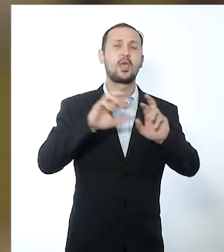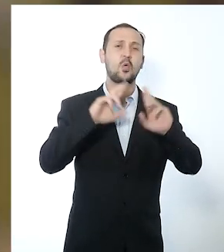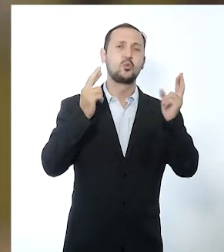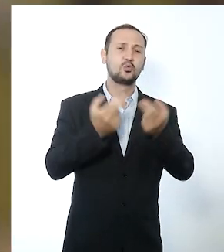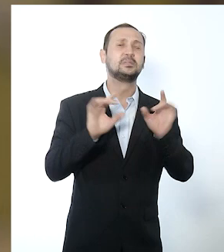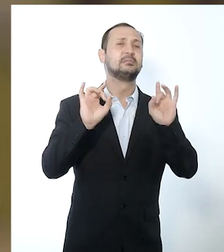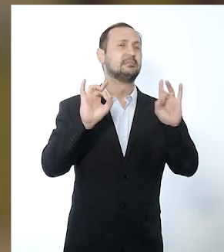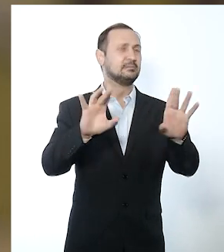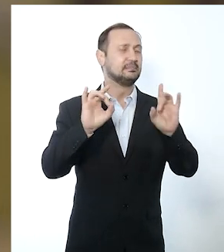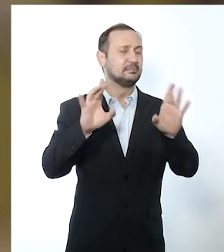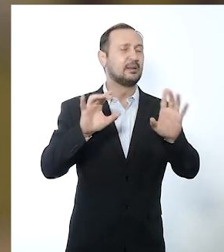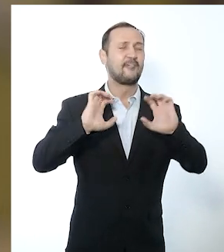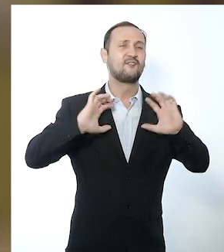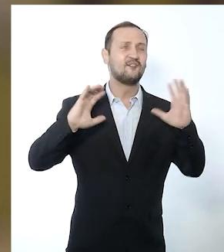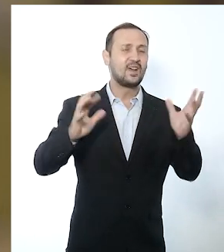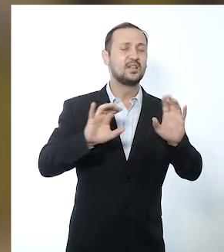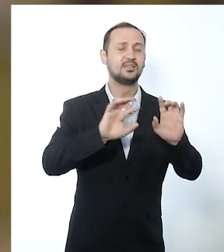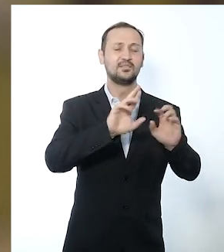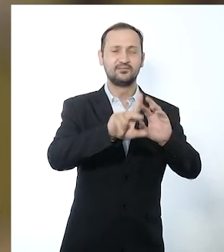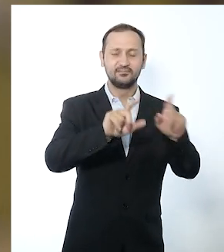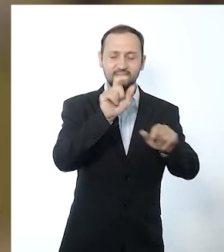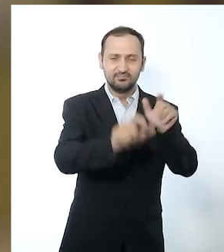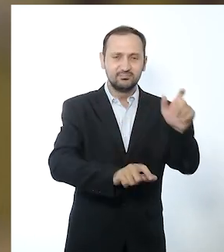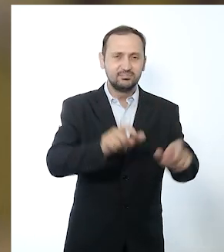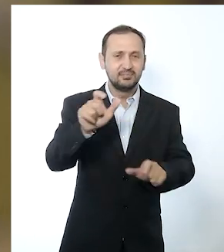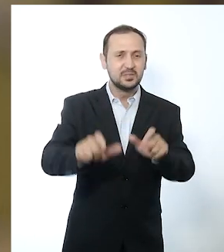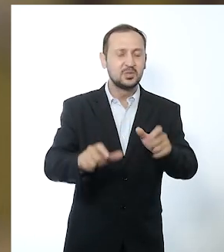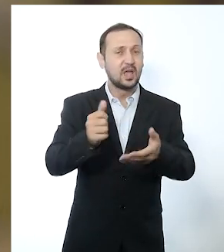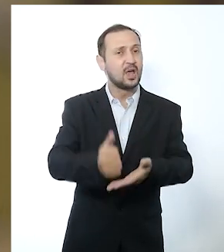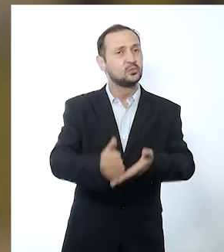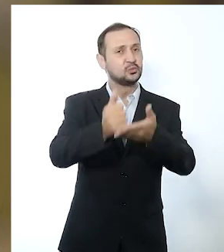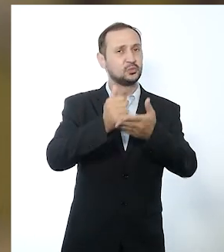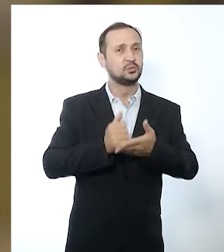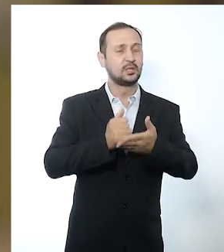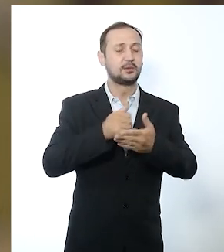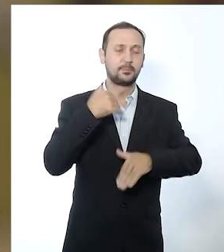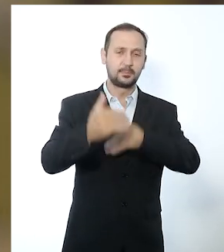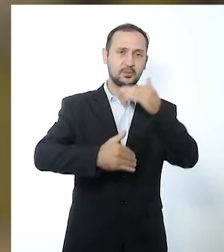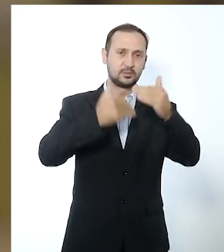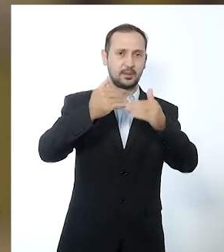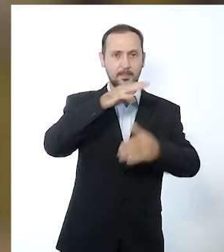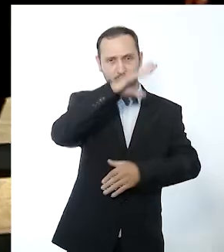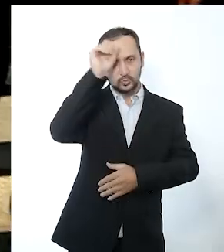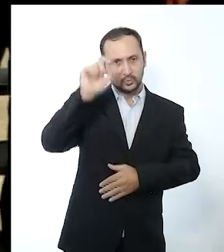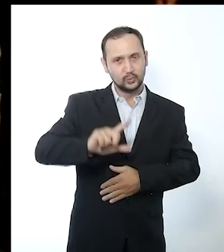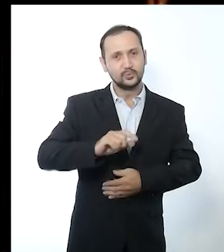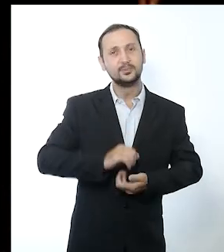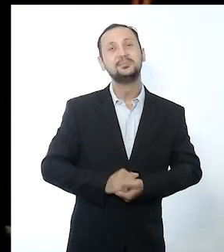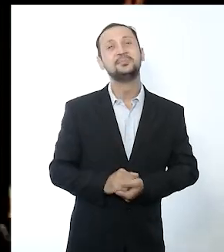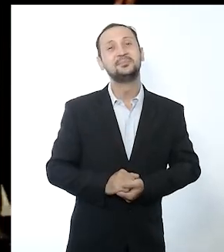solenes, eventos especiais com personalidades que contribuíram para o crescimento do Estado.